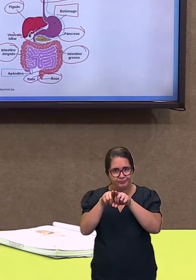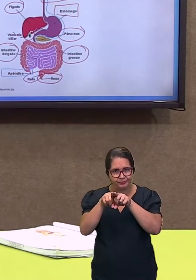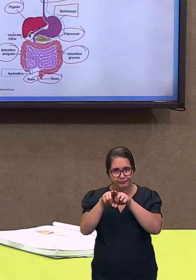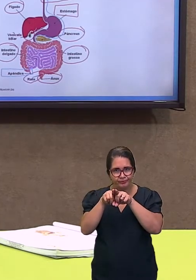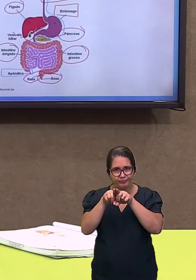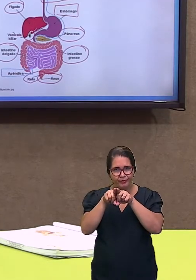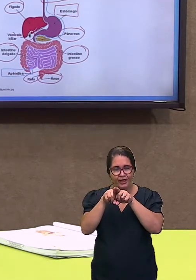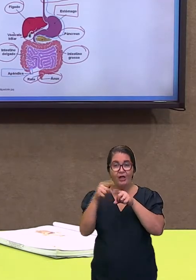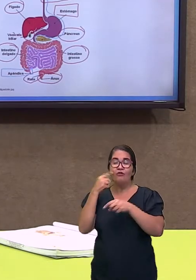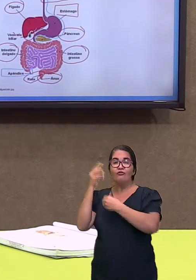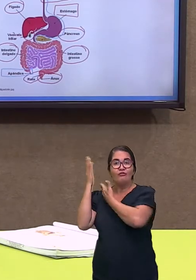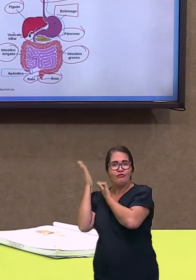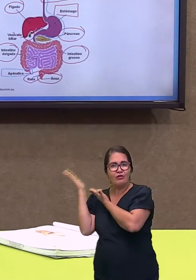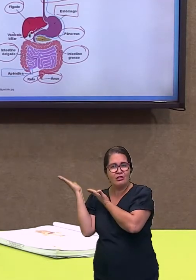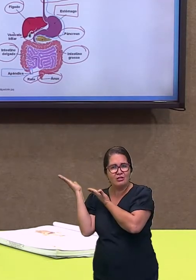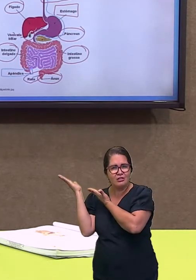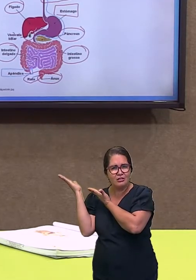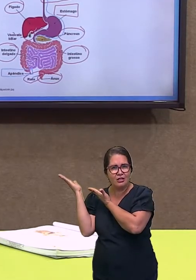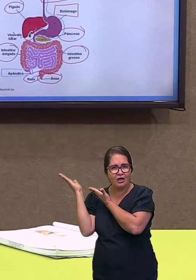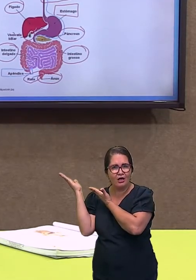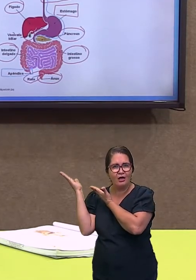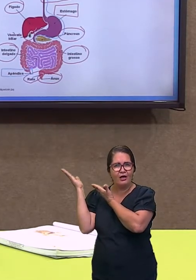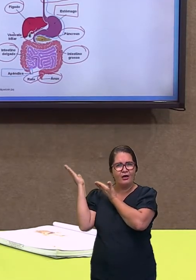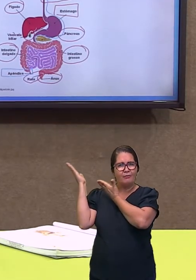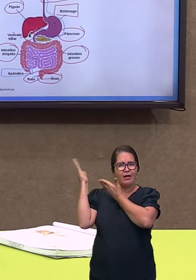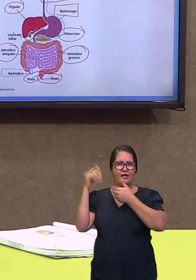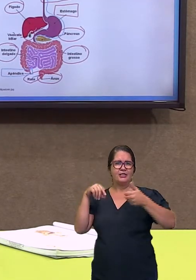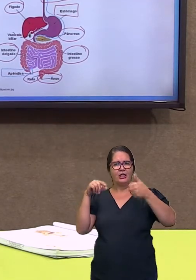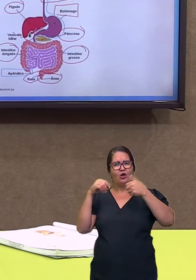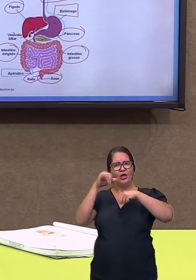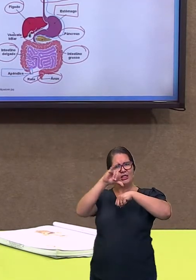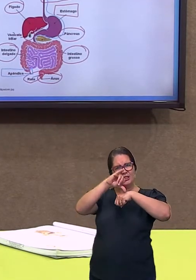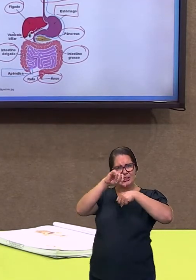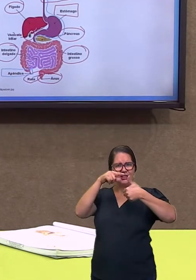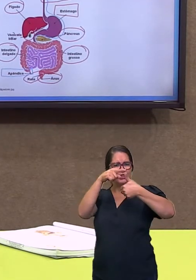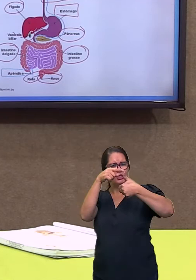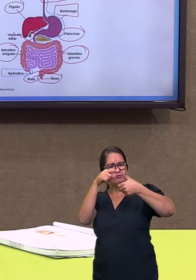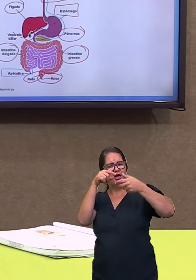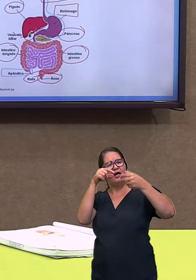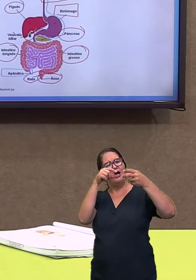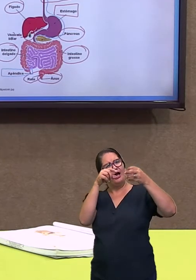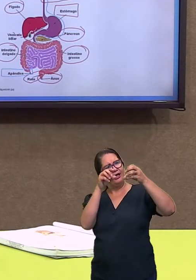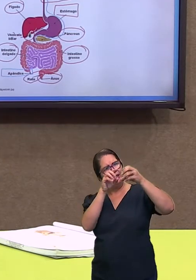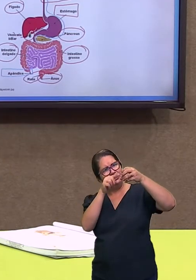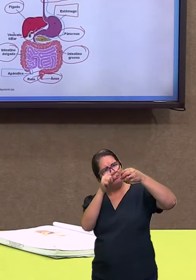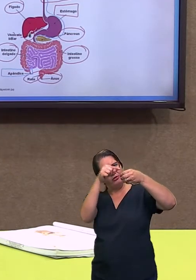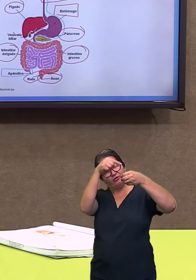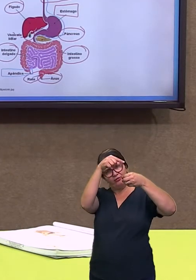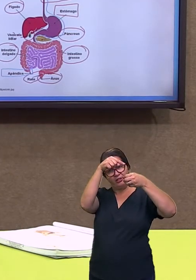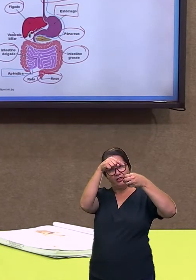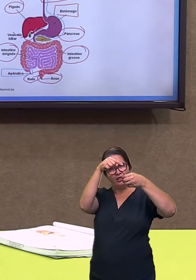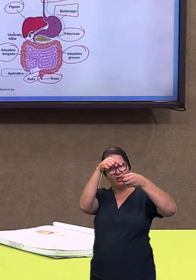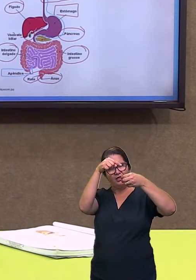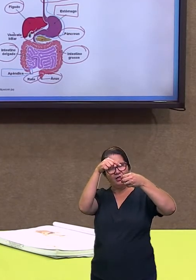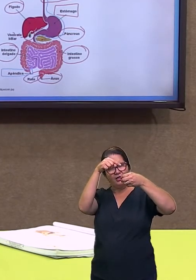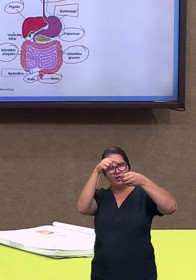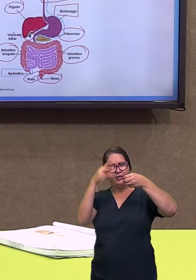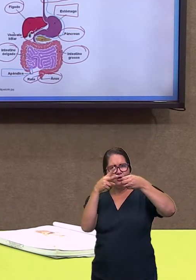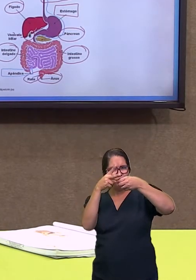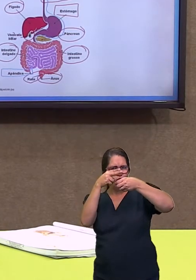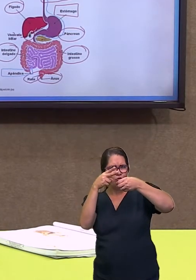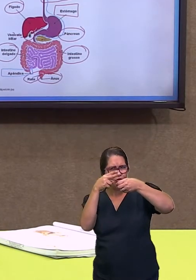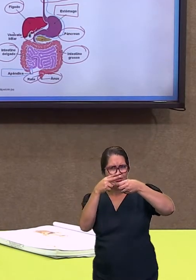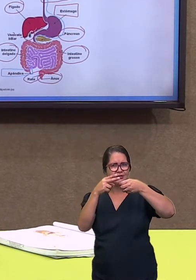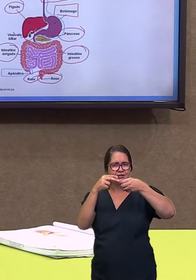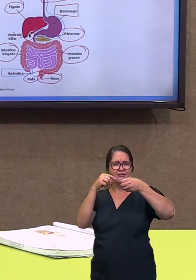vocês percebem que aqui, ó, em cima ele tem uma dobradura, eu pego o lápis, modelo também. Tudo isso,